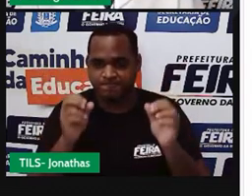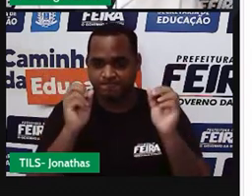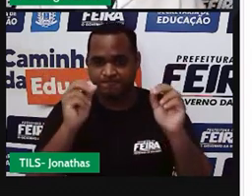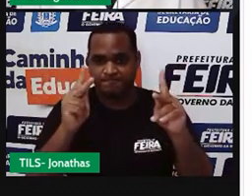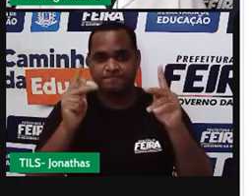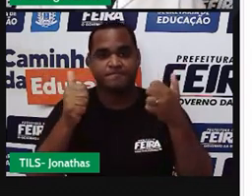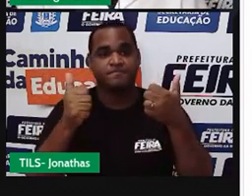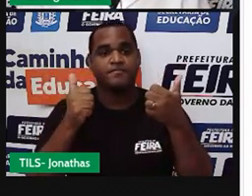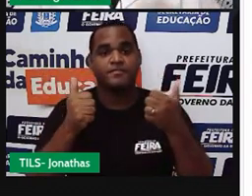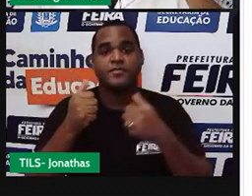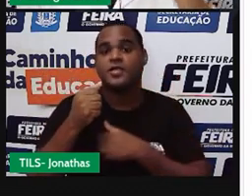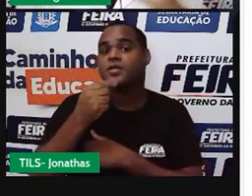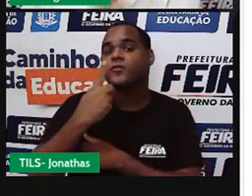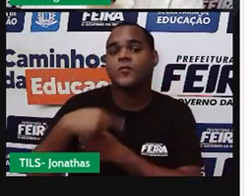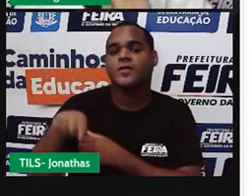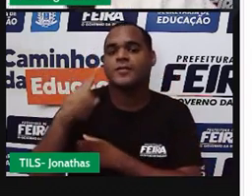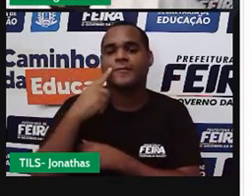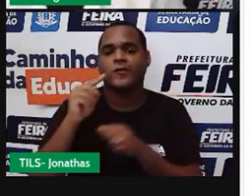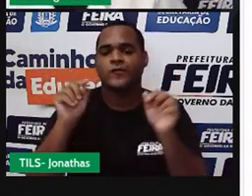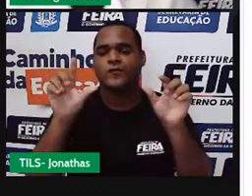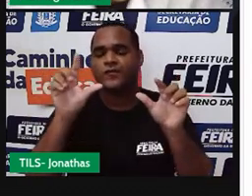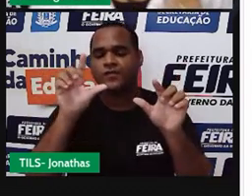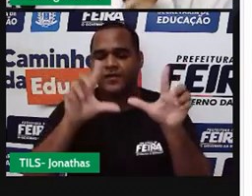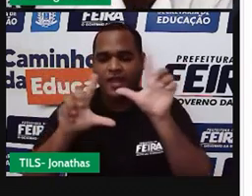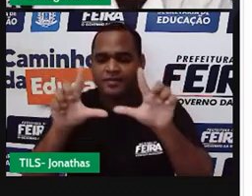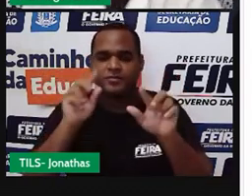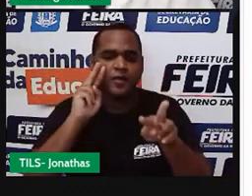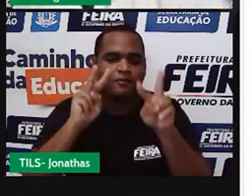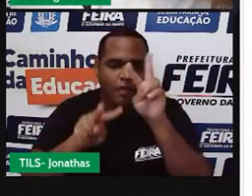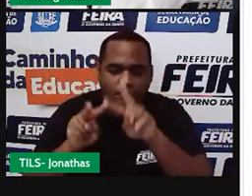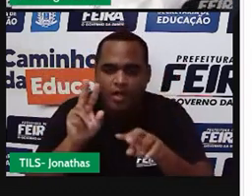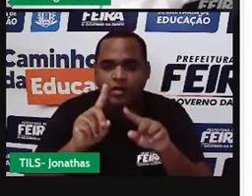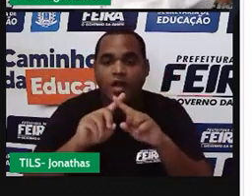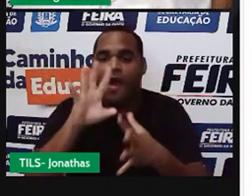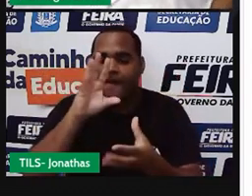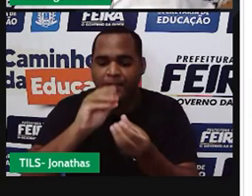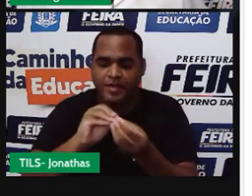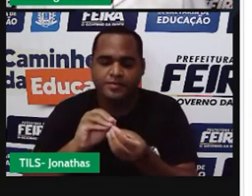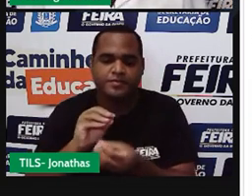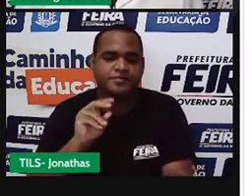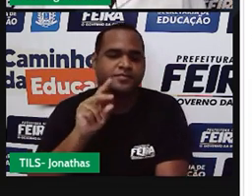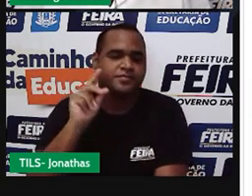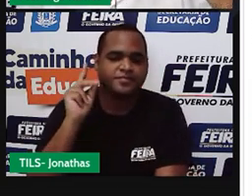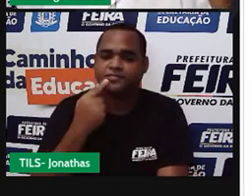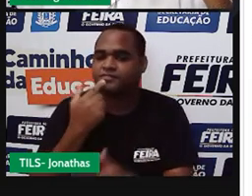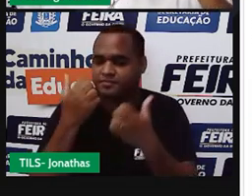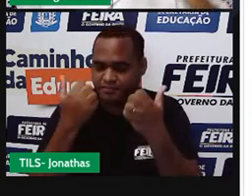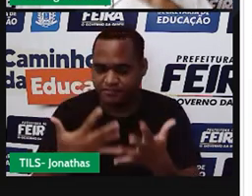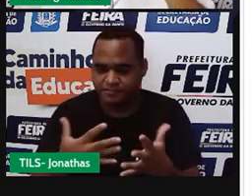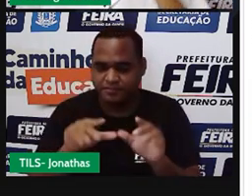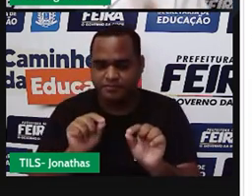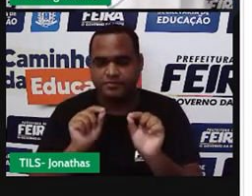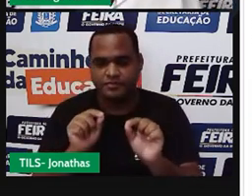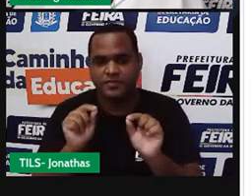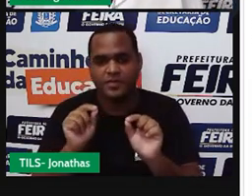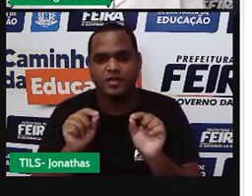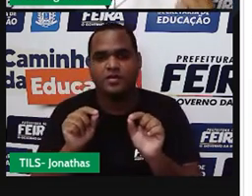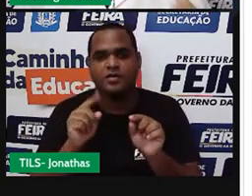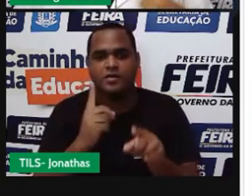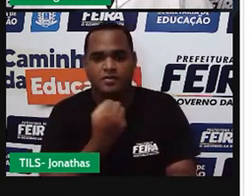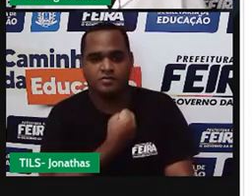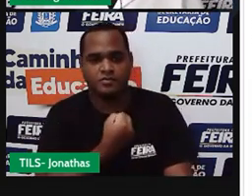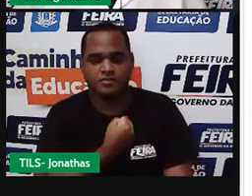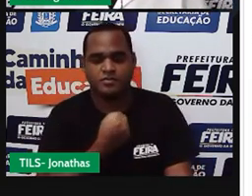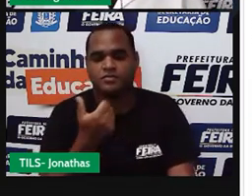quando você olha para essa tela você vai lembrar de uma coisa que nós fizemos na aula 21